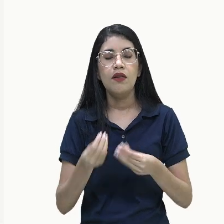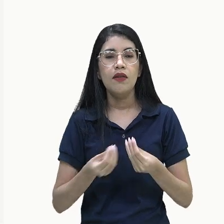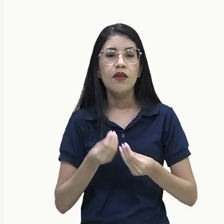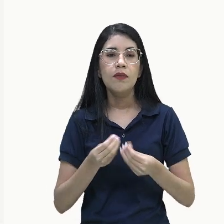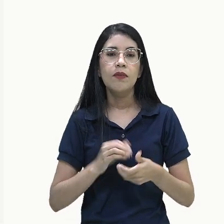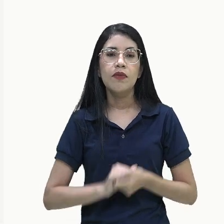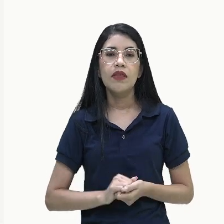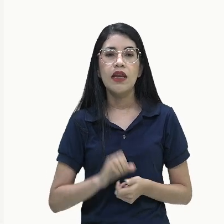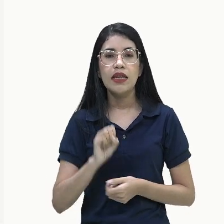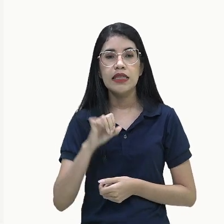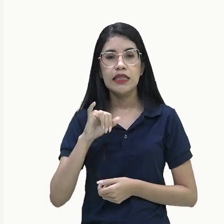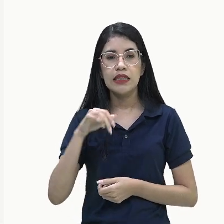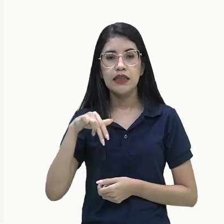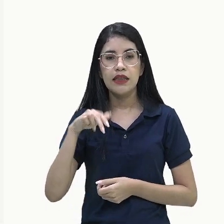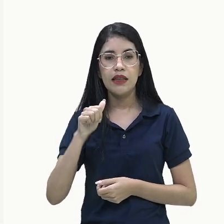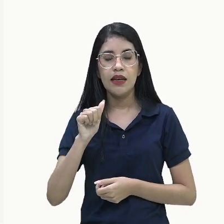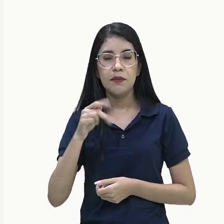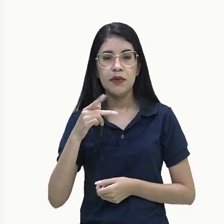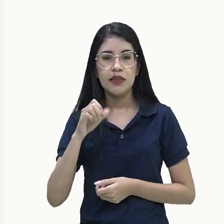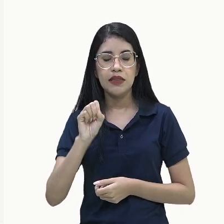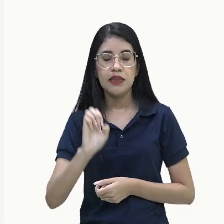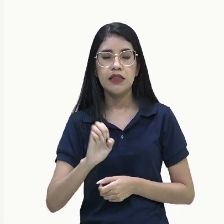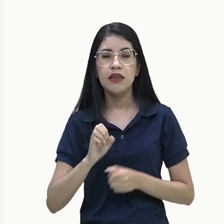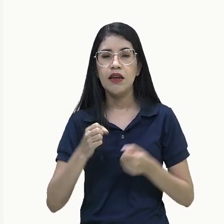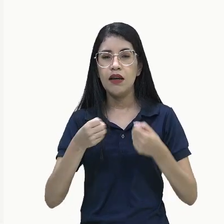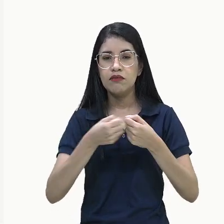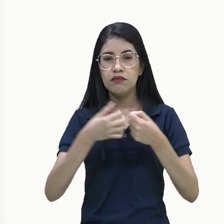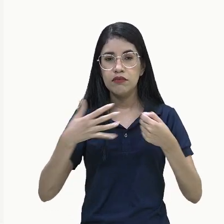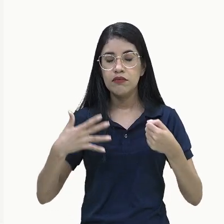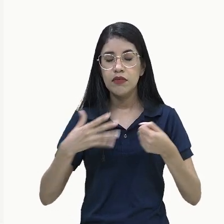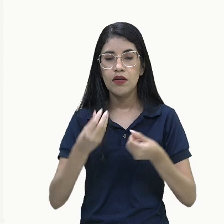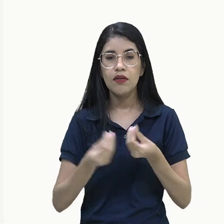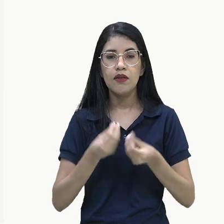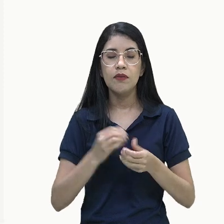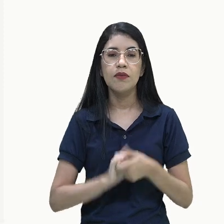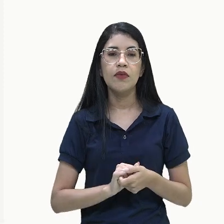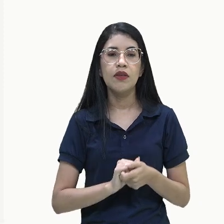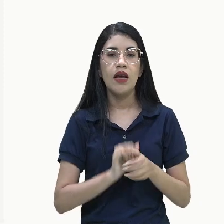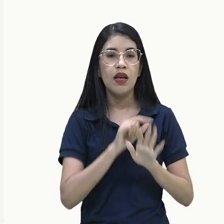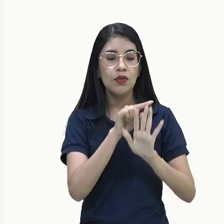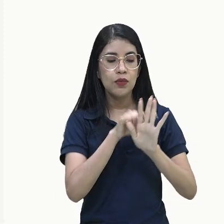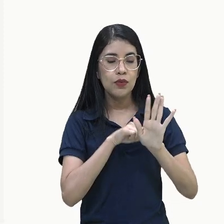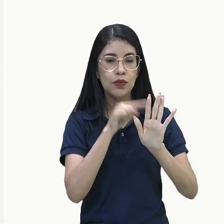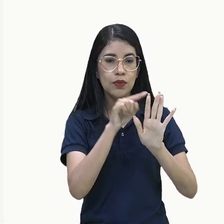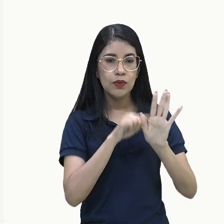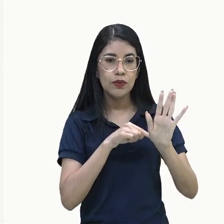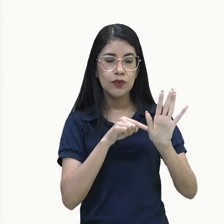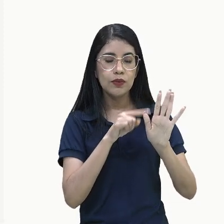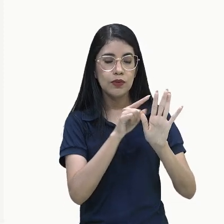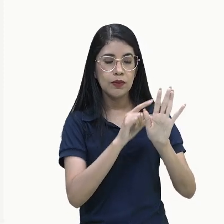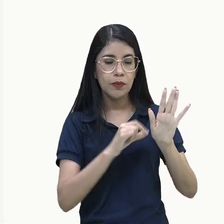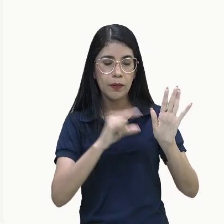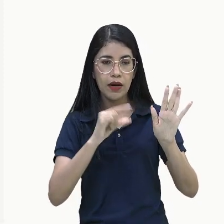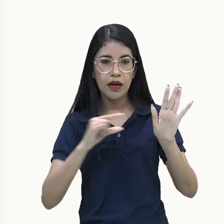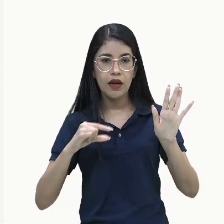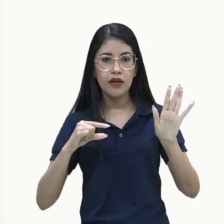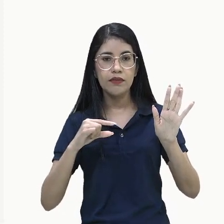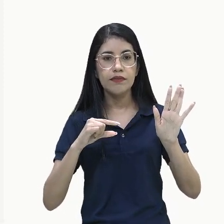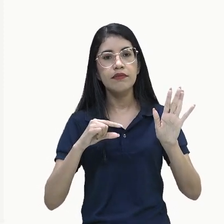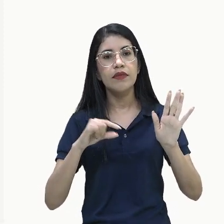chamado de sinapse. A transmissão ocorre apenas no sentido do dendrito para o